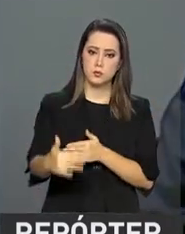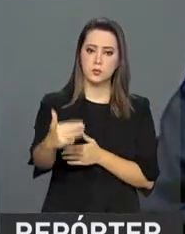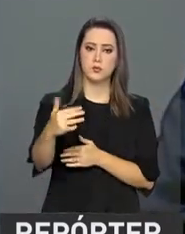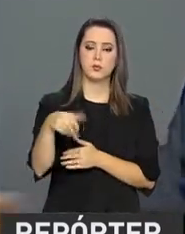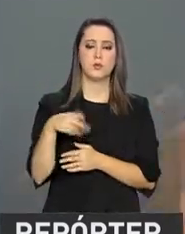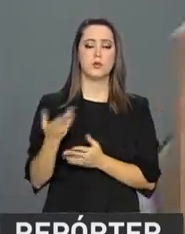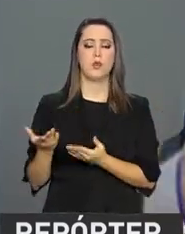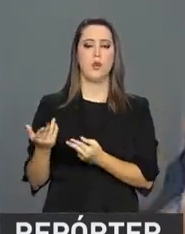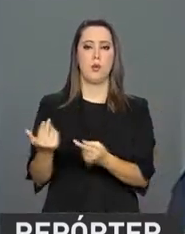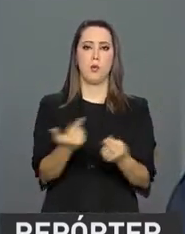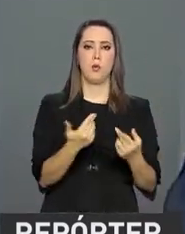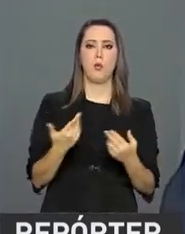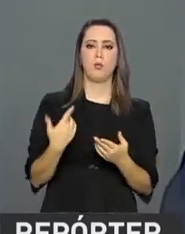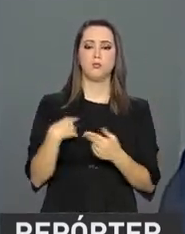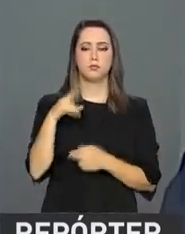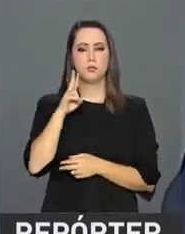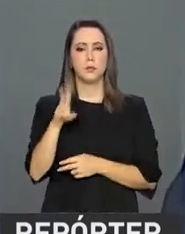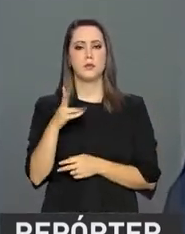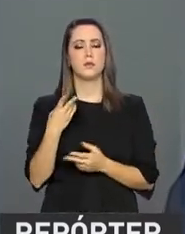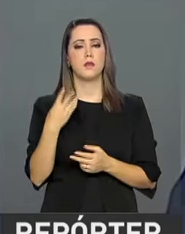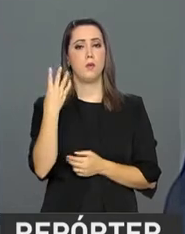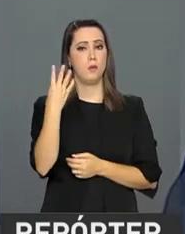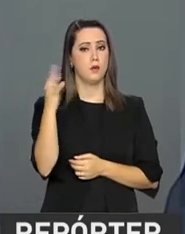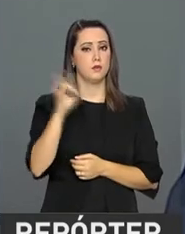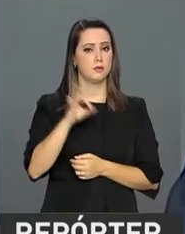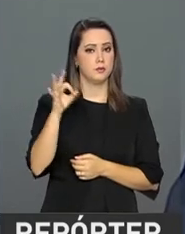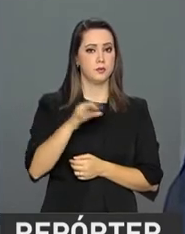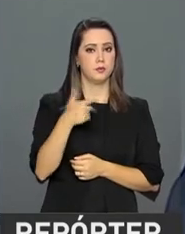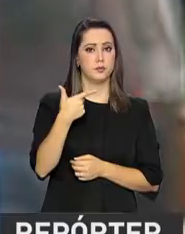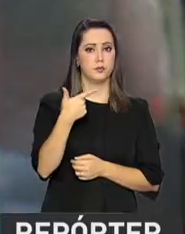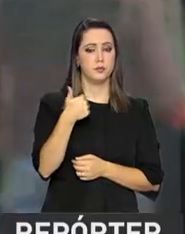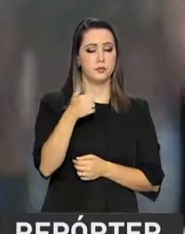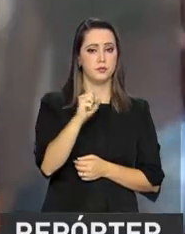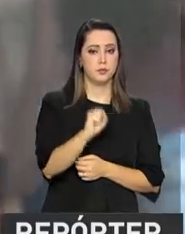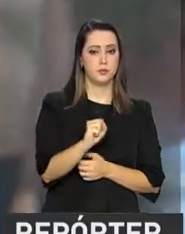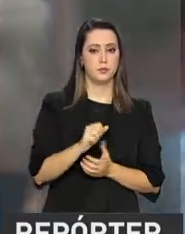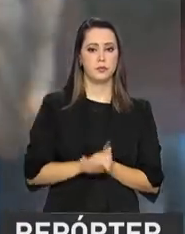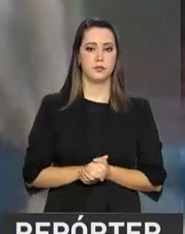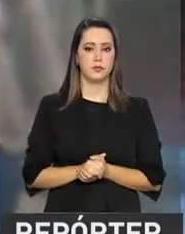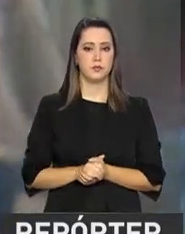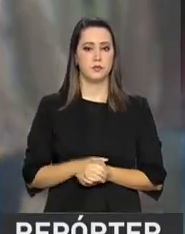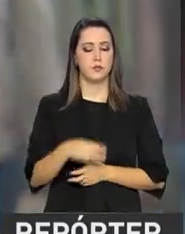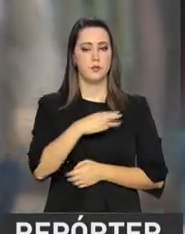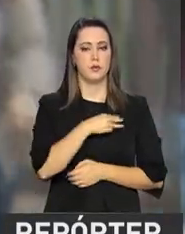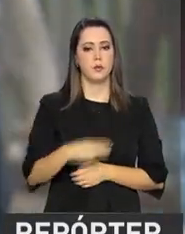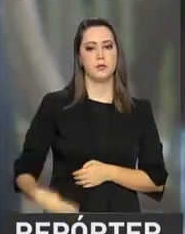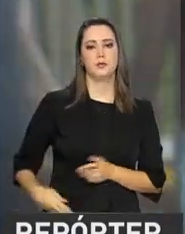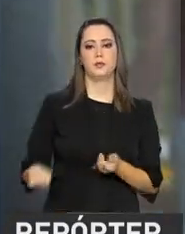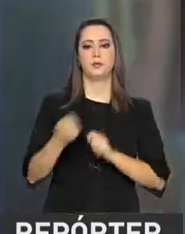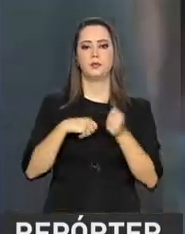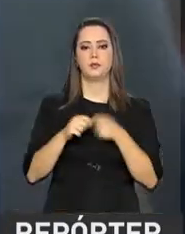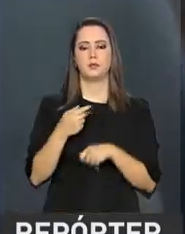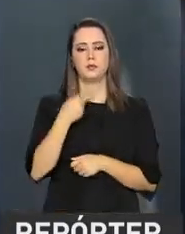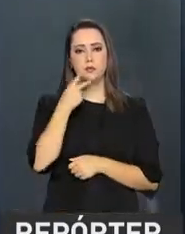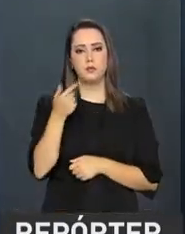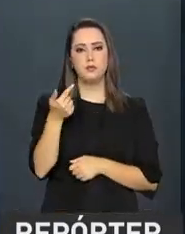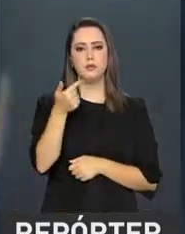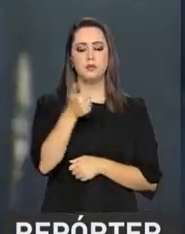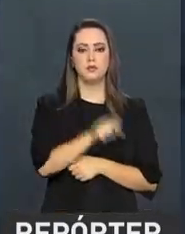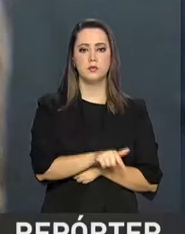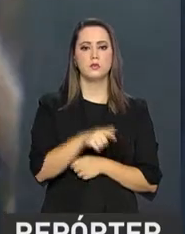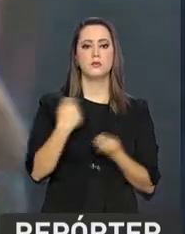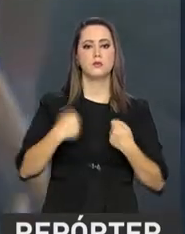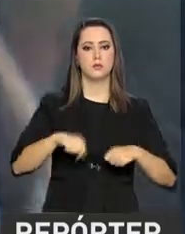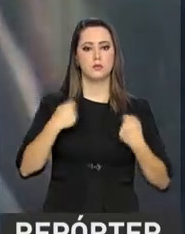do mercado de 4 por cento em 2018 o ministro da fazenda destacou mais uma vez a necessidade